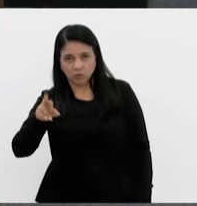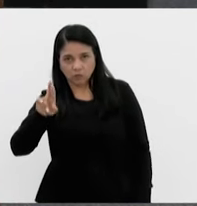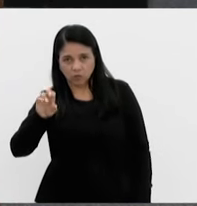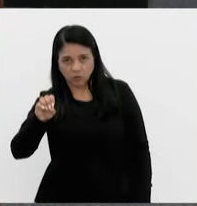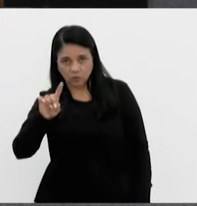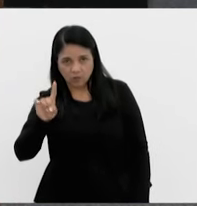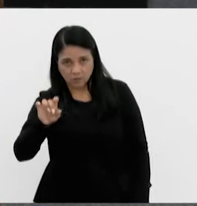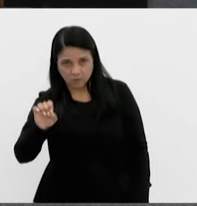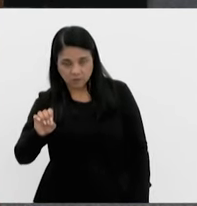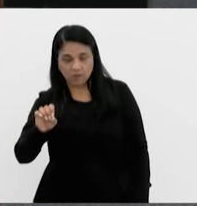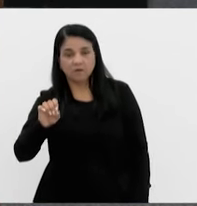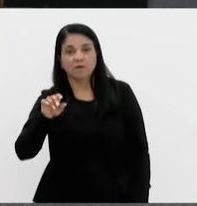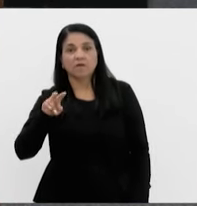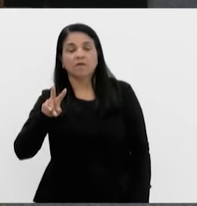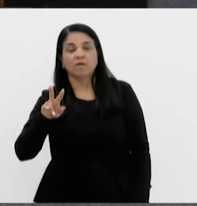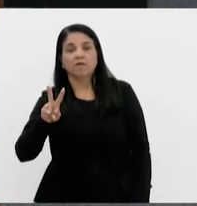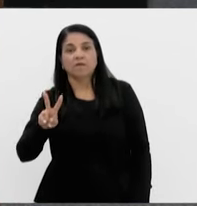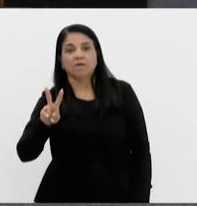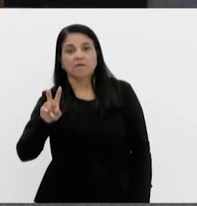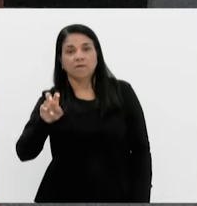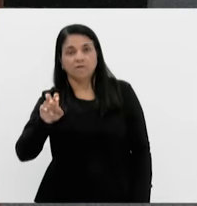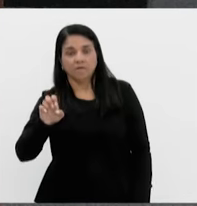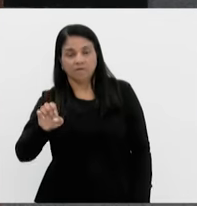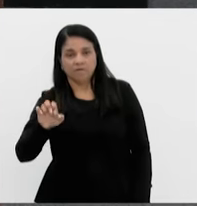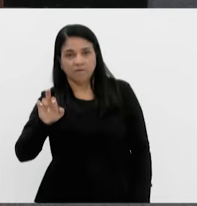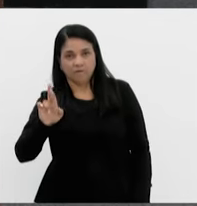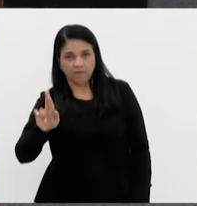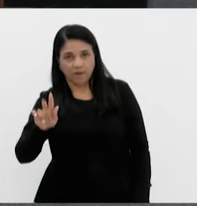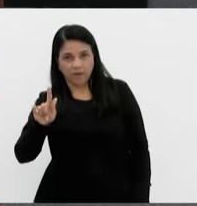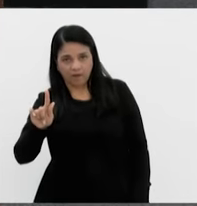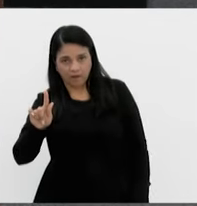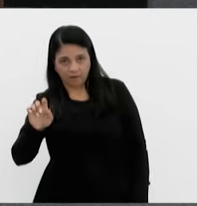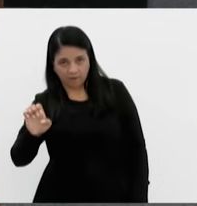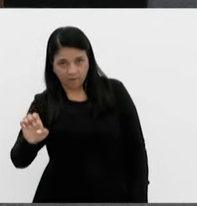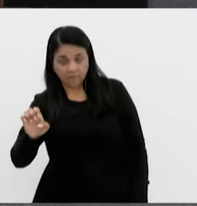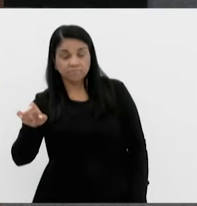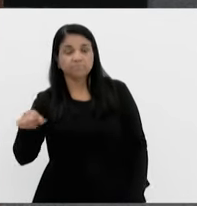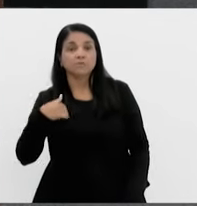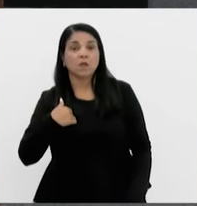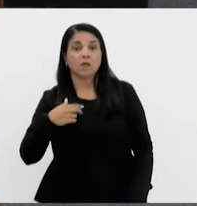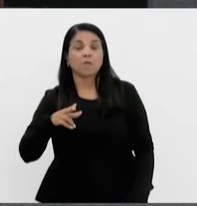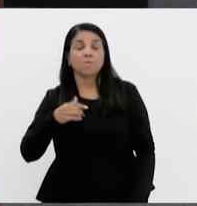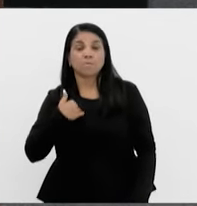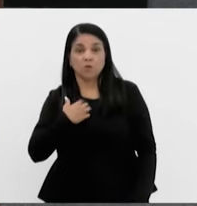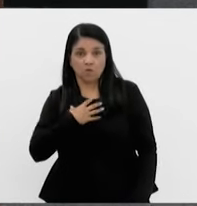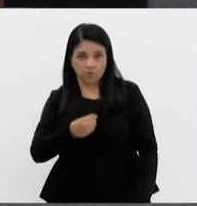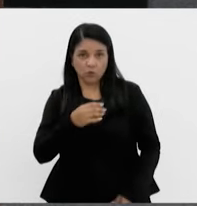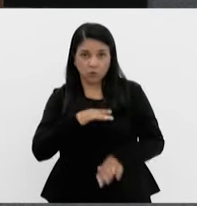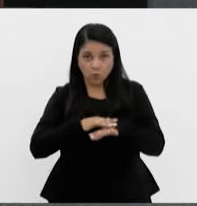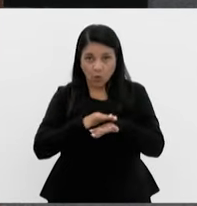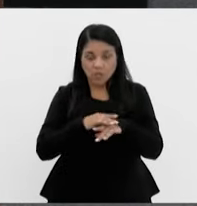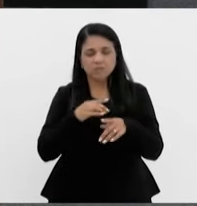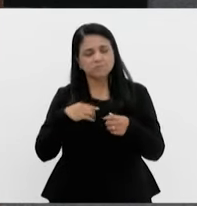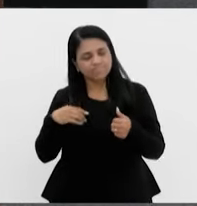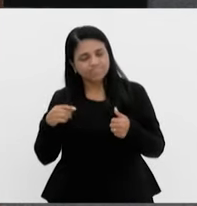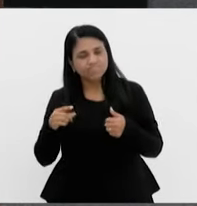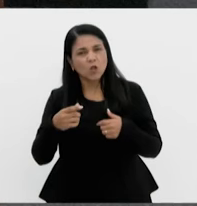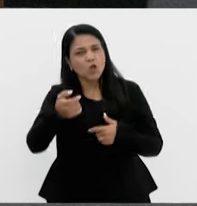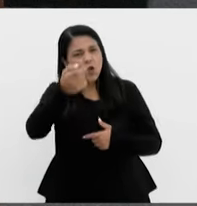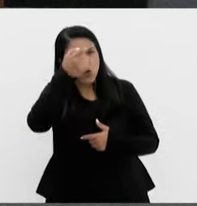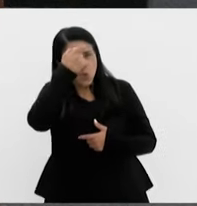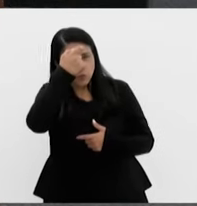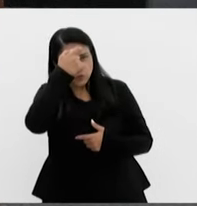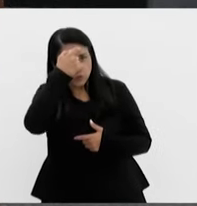Neto parabenizá-lo por essa atitude me botar ali também à frente nessa frente tão importante mas conscientizar